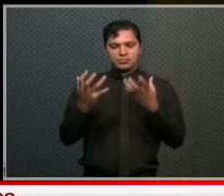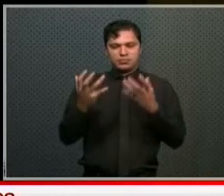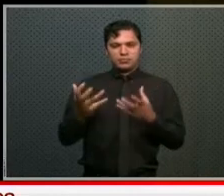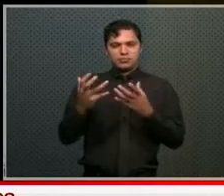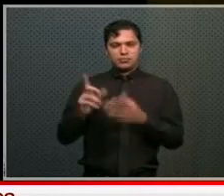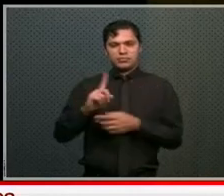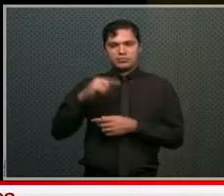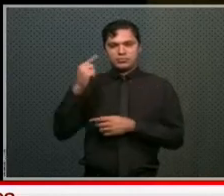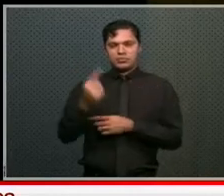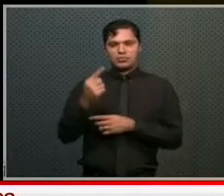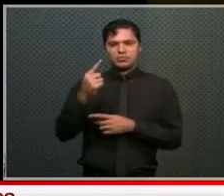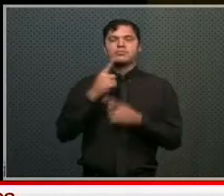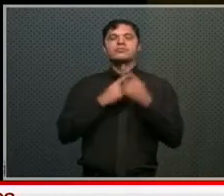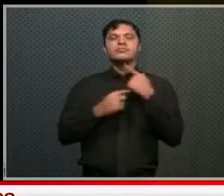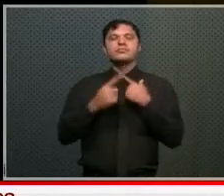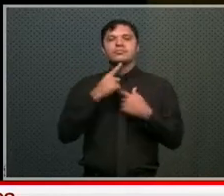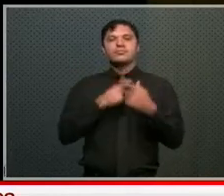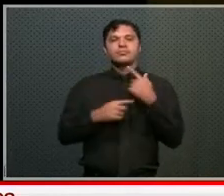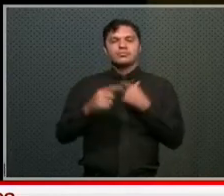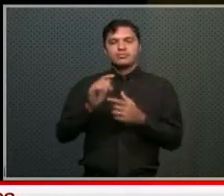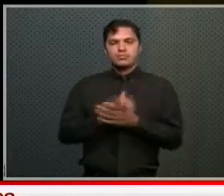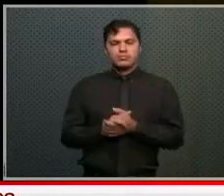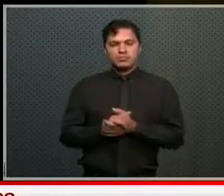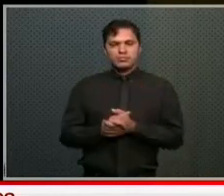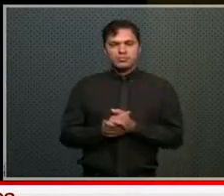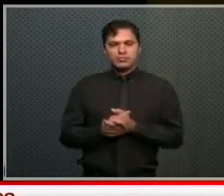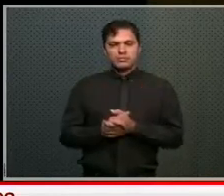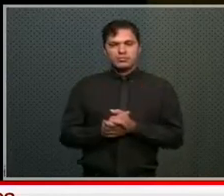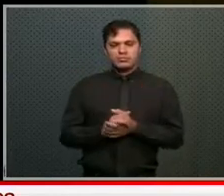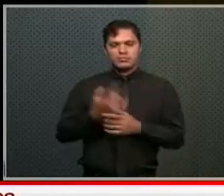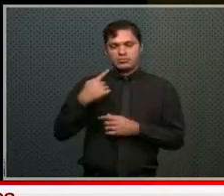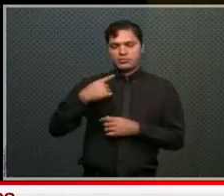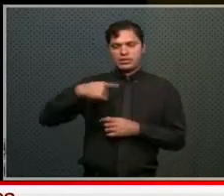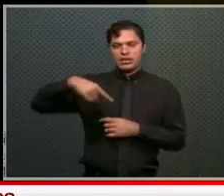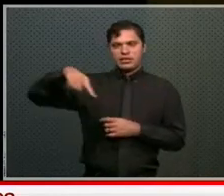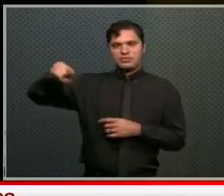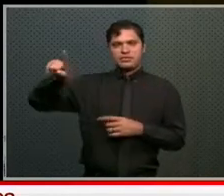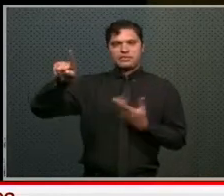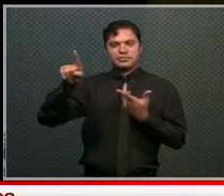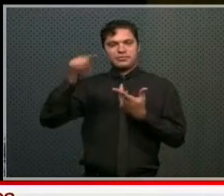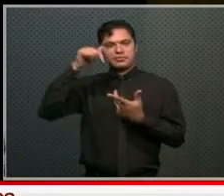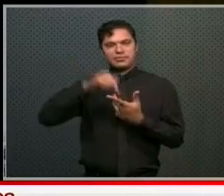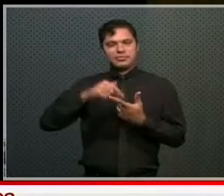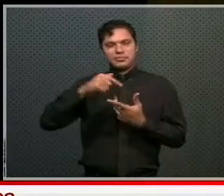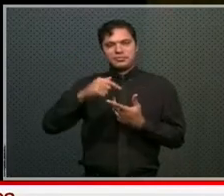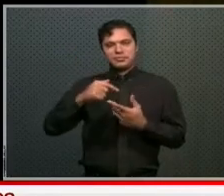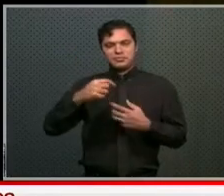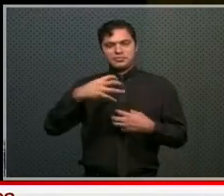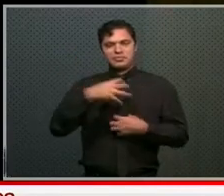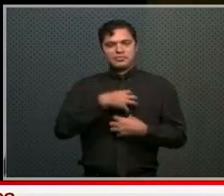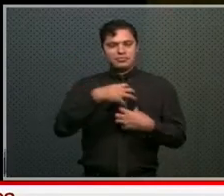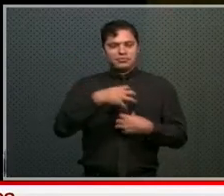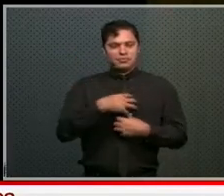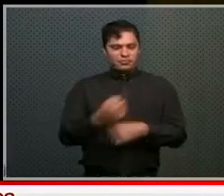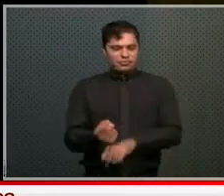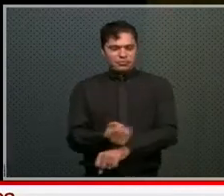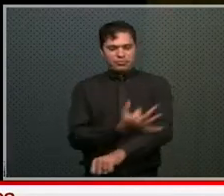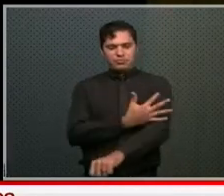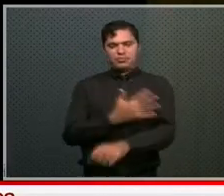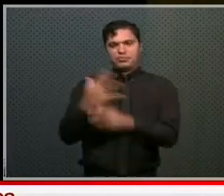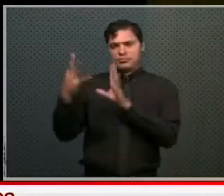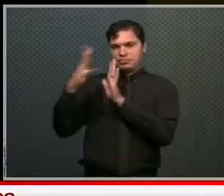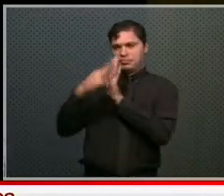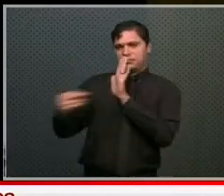daqui desejo que nós saiamos com o mesmo sentimento de nos espelharmos nos